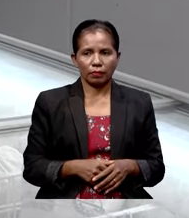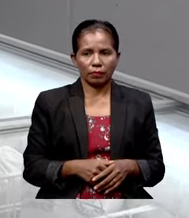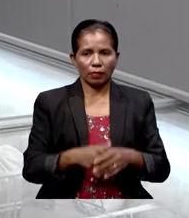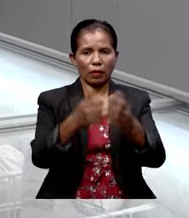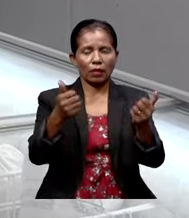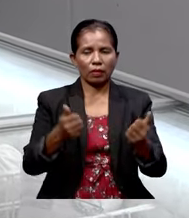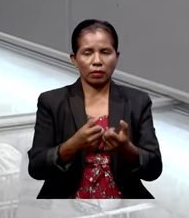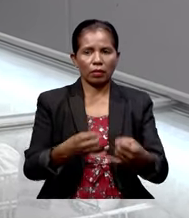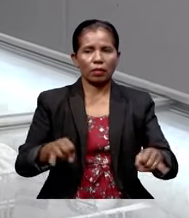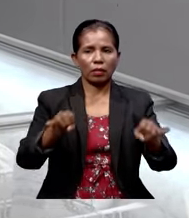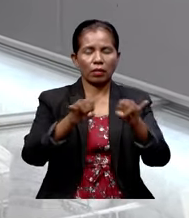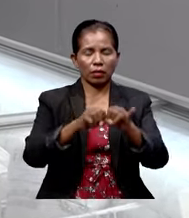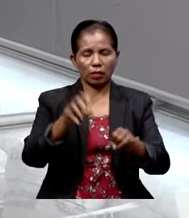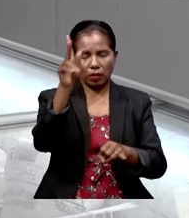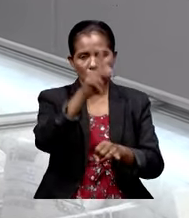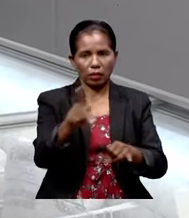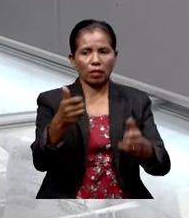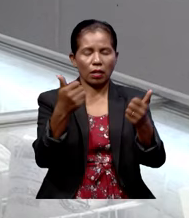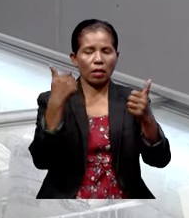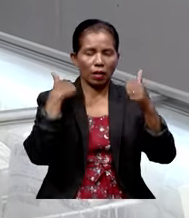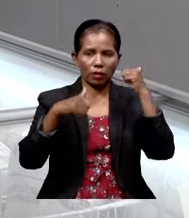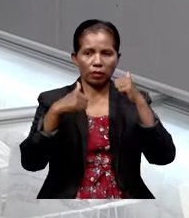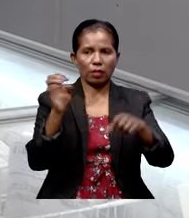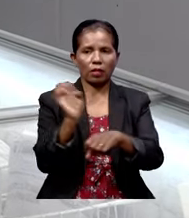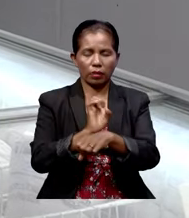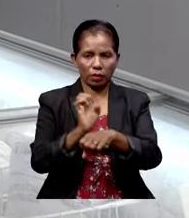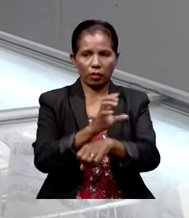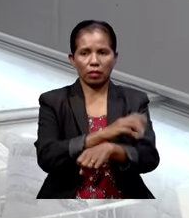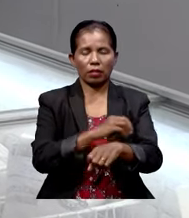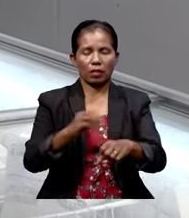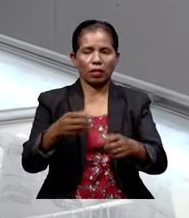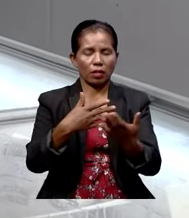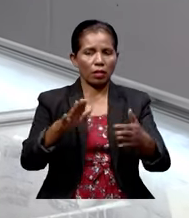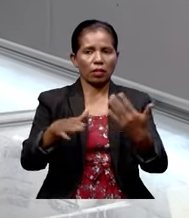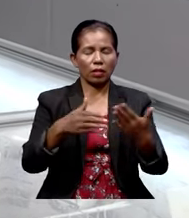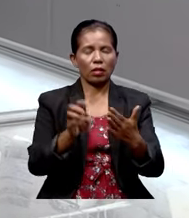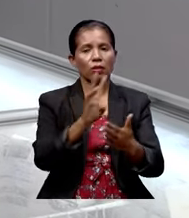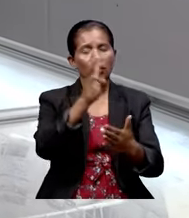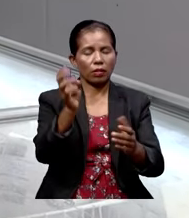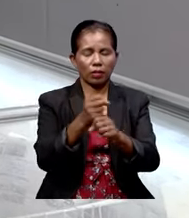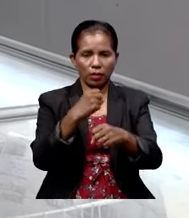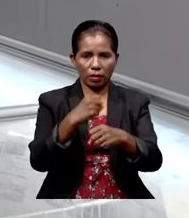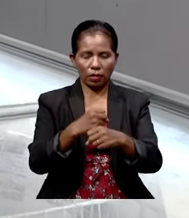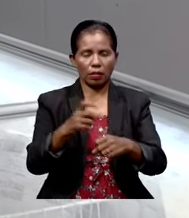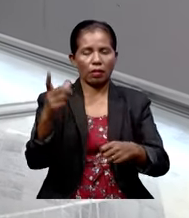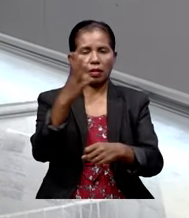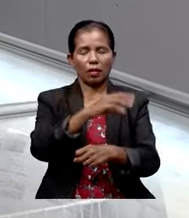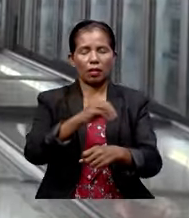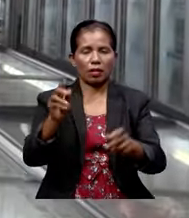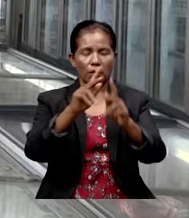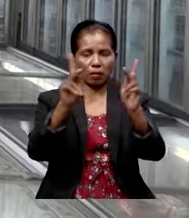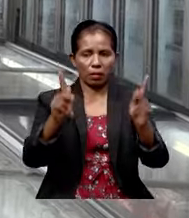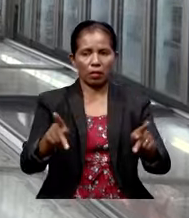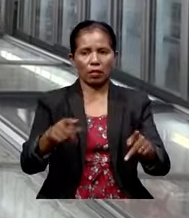Autoridade de Inspeção na Fiscalização na Atividade Econômica Sanitária no Alimentar, quarta nei halo inspeção balosa Ceará,